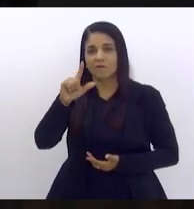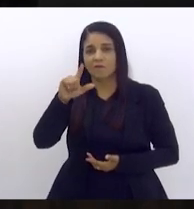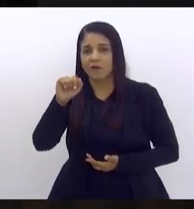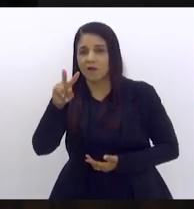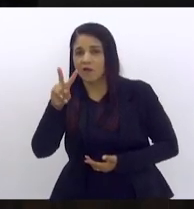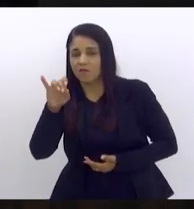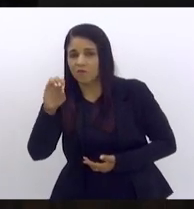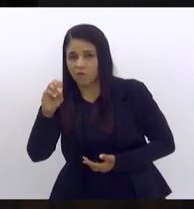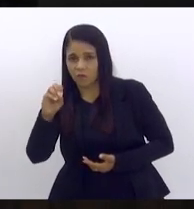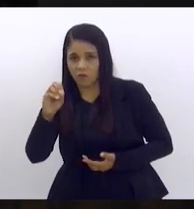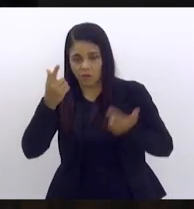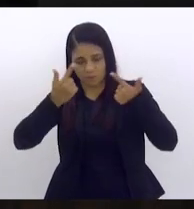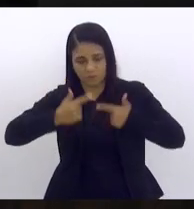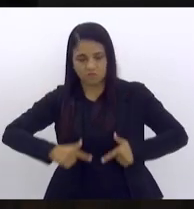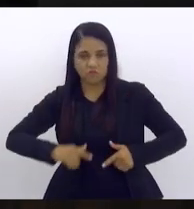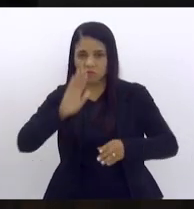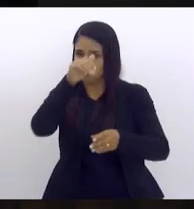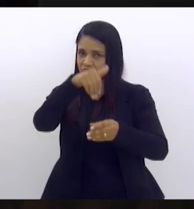A bancada, pessoal.